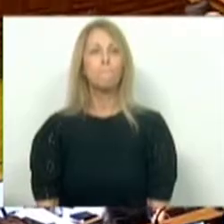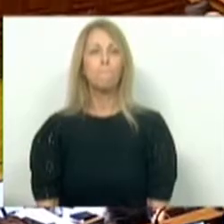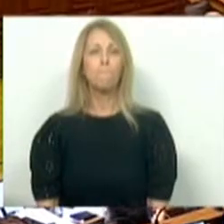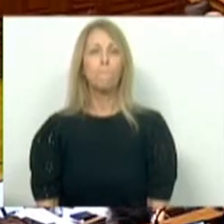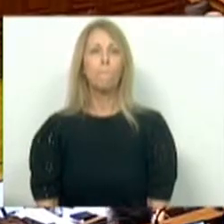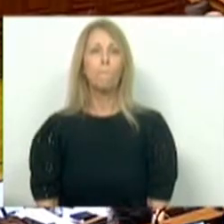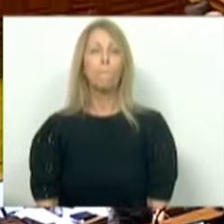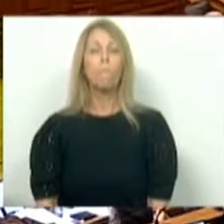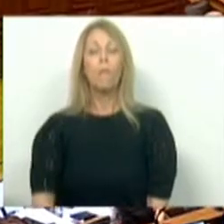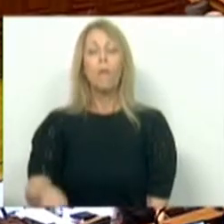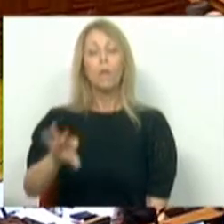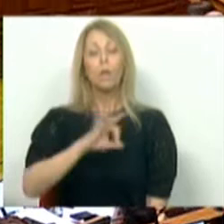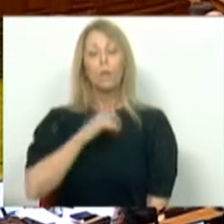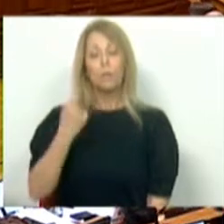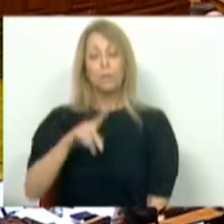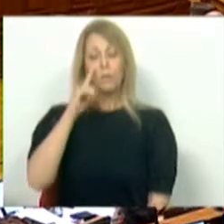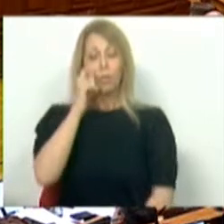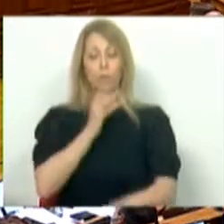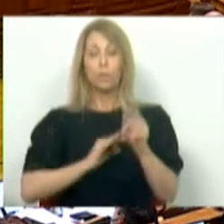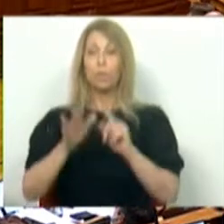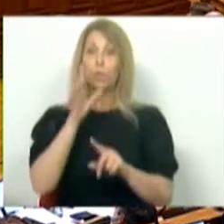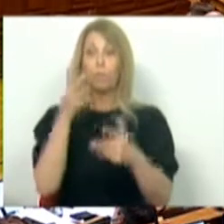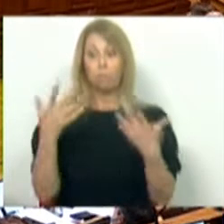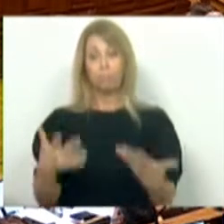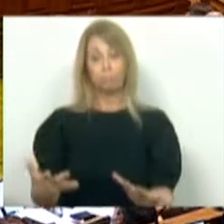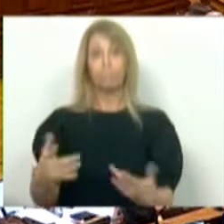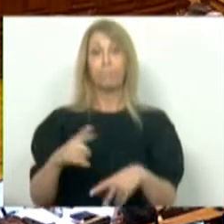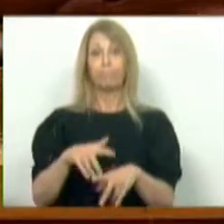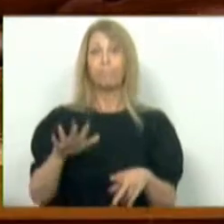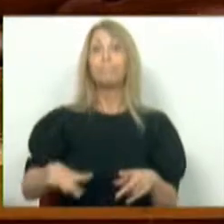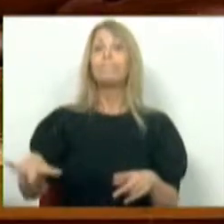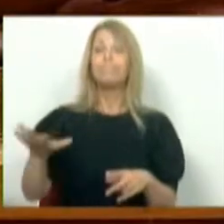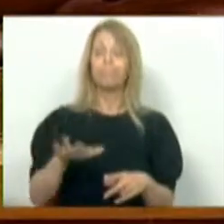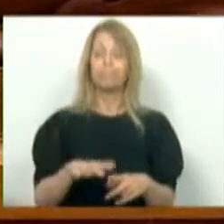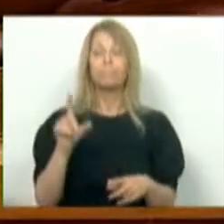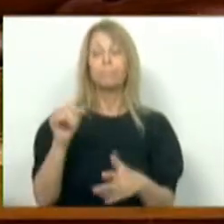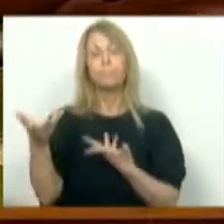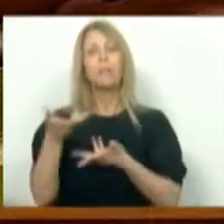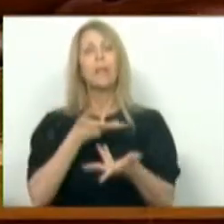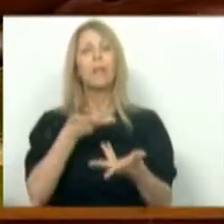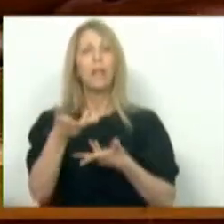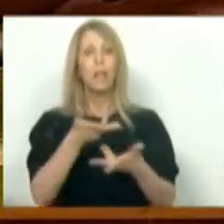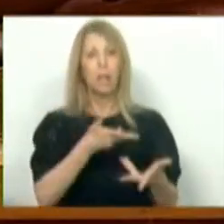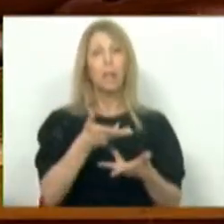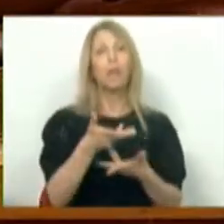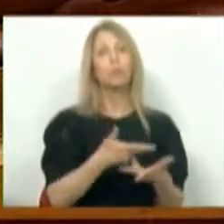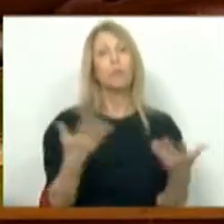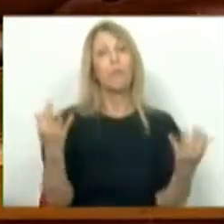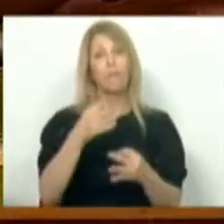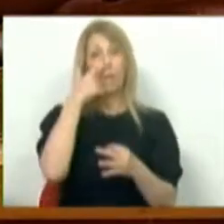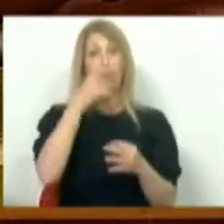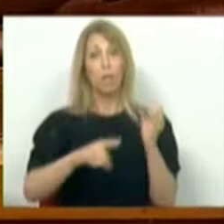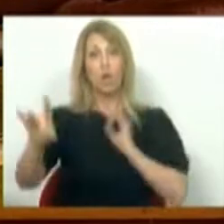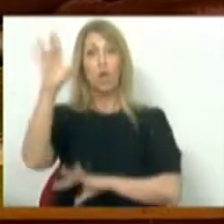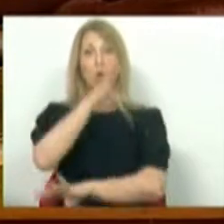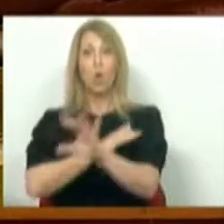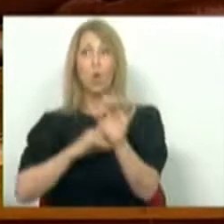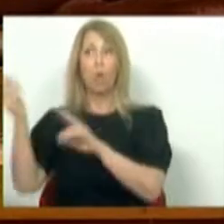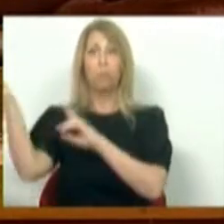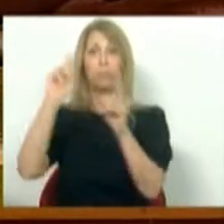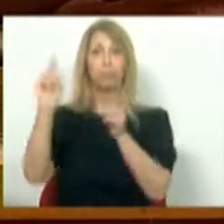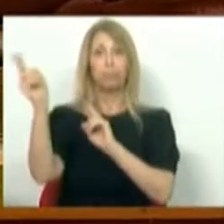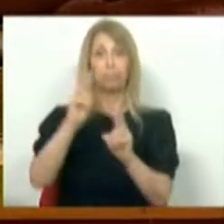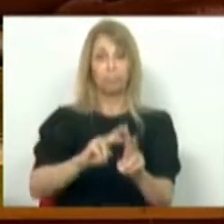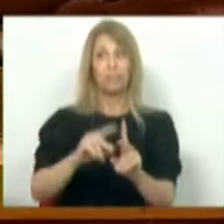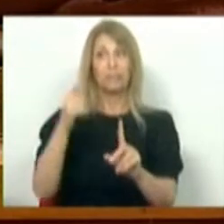Sr. Presidente, senhoras e senhores deputados, vivemos um tempo em que também lidamos com o maior fluxo de deslocados na Europa desde a Segunda